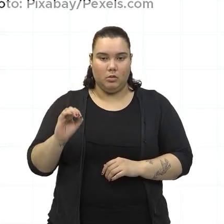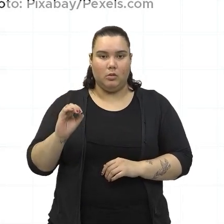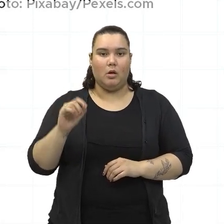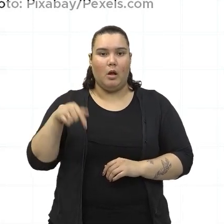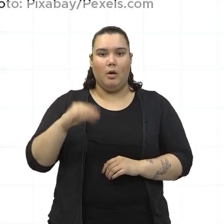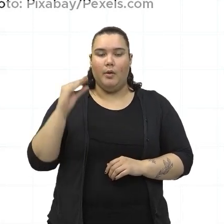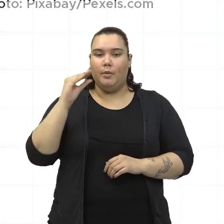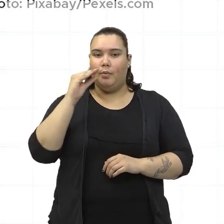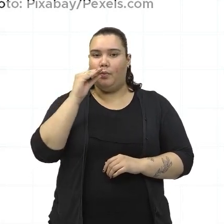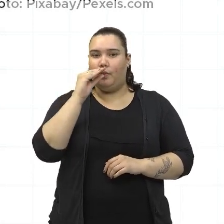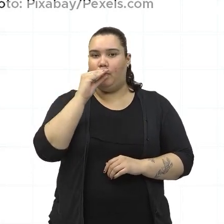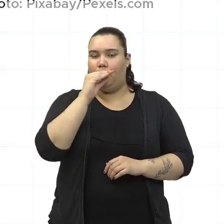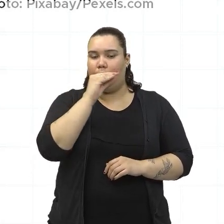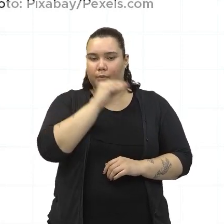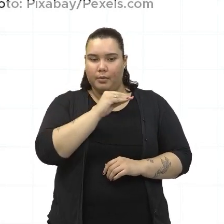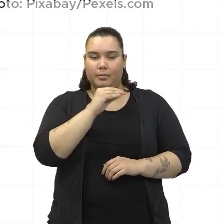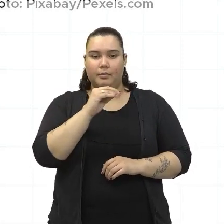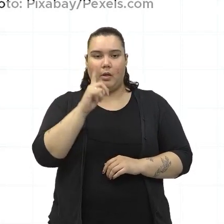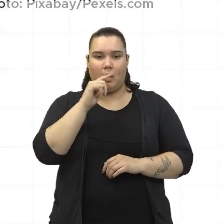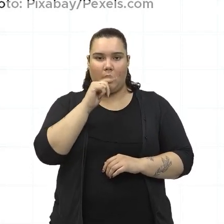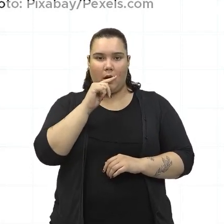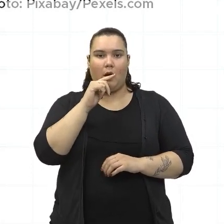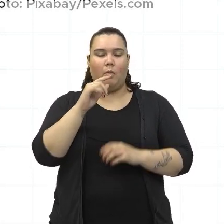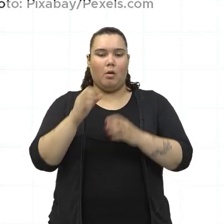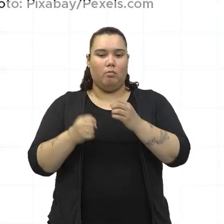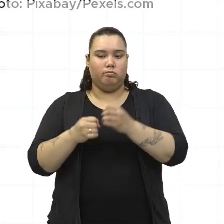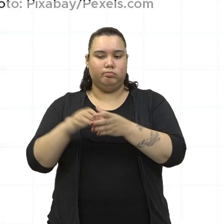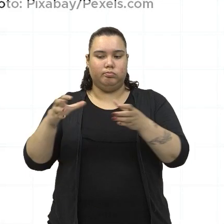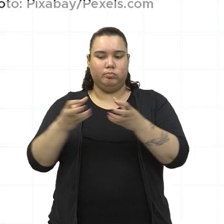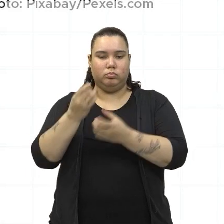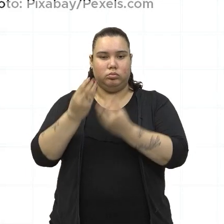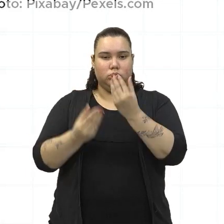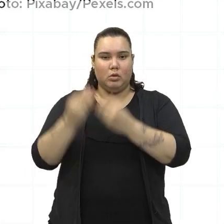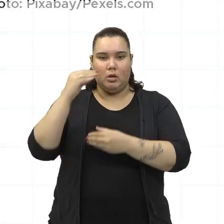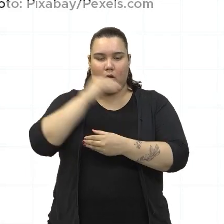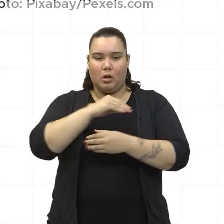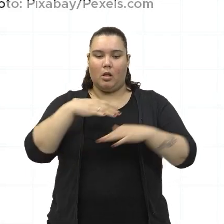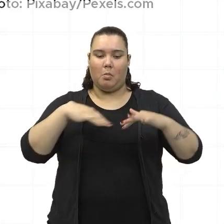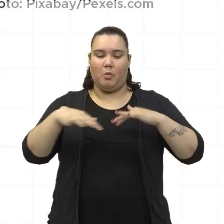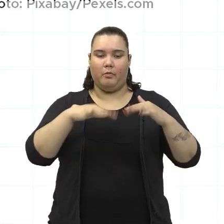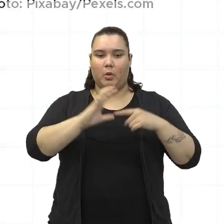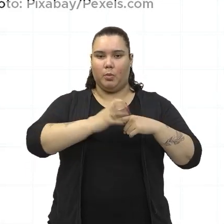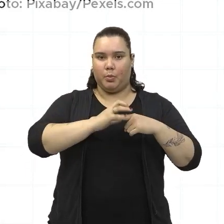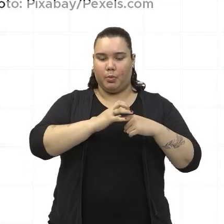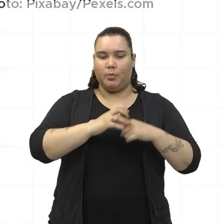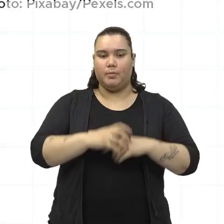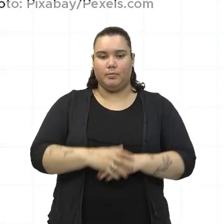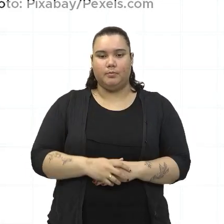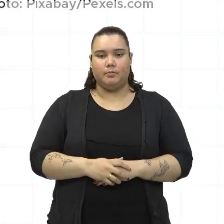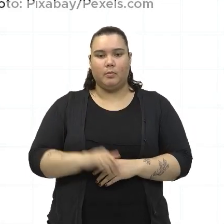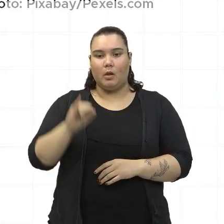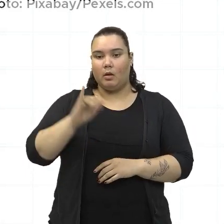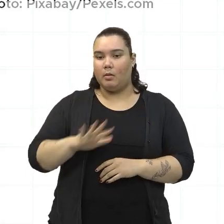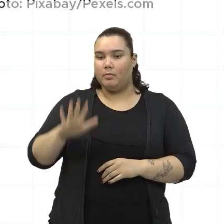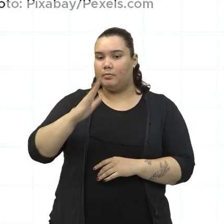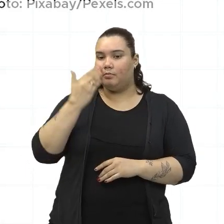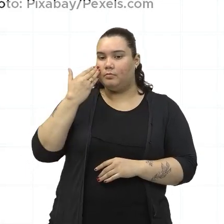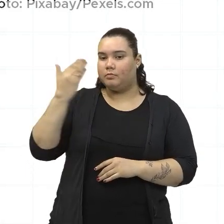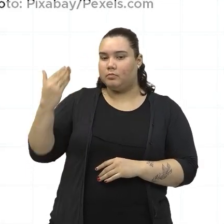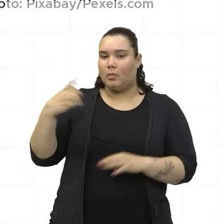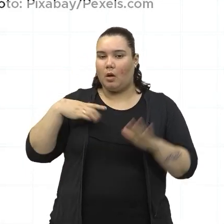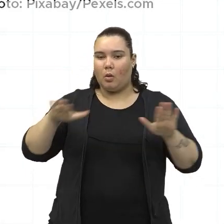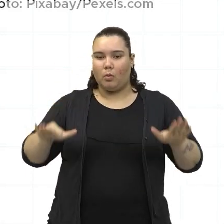aquecer grandes massas de água e a partir daí mover essas turbinas dos geradores. E aí na imagem a gente consegue observar